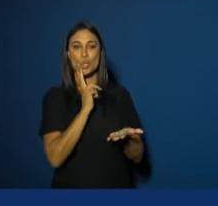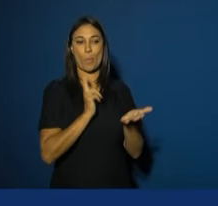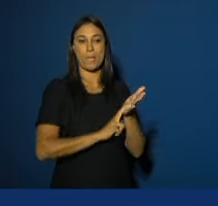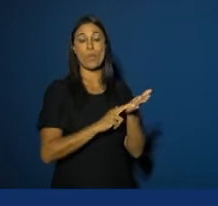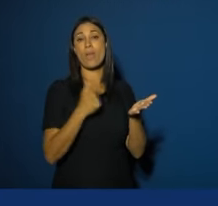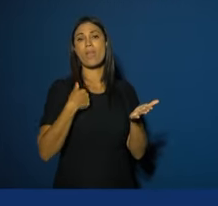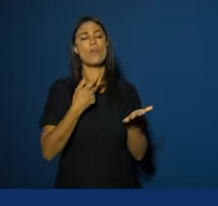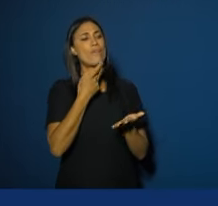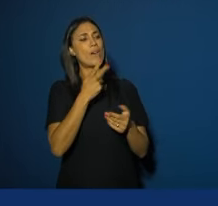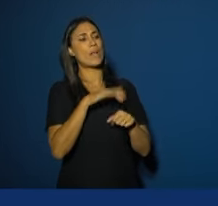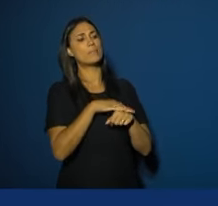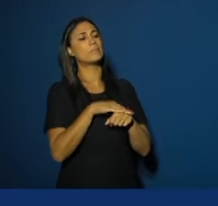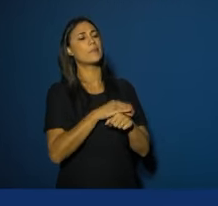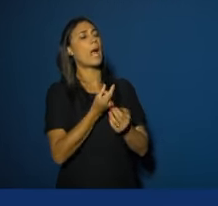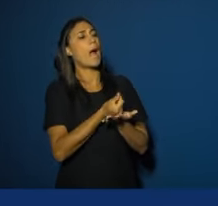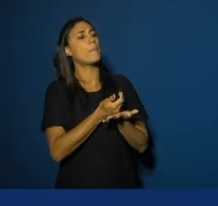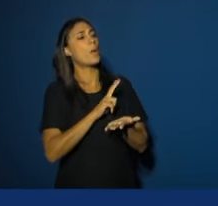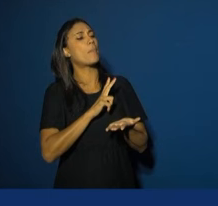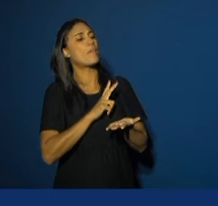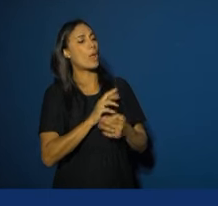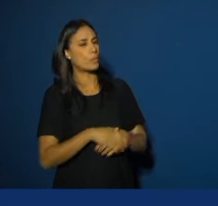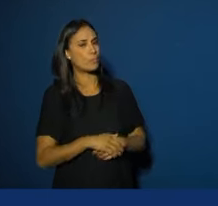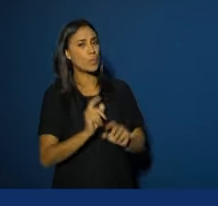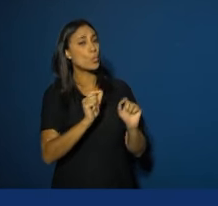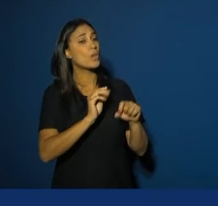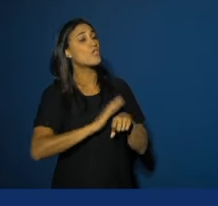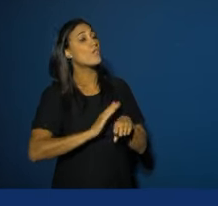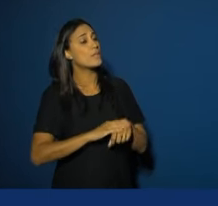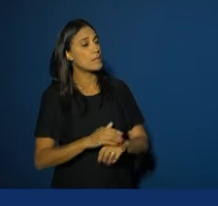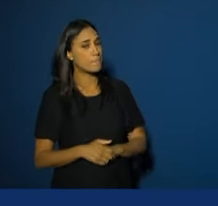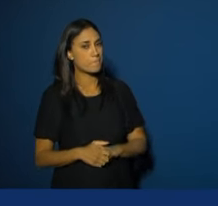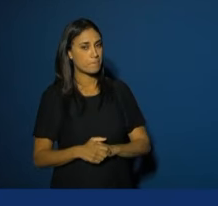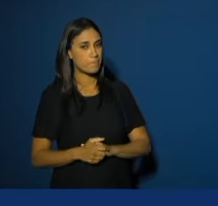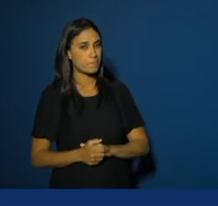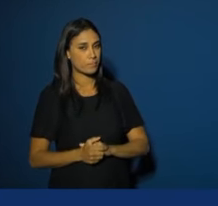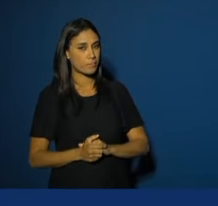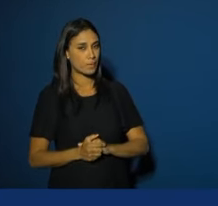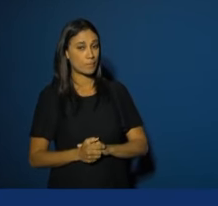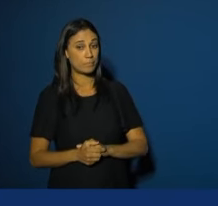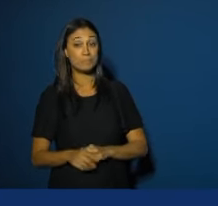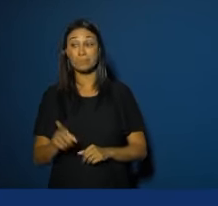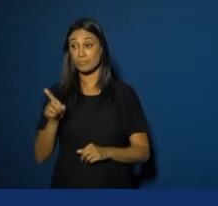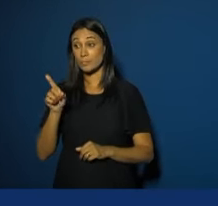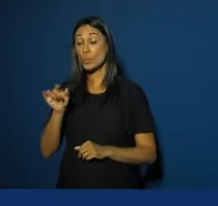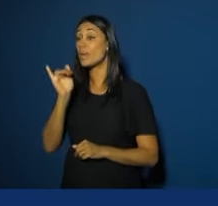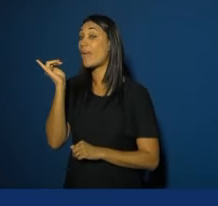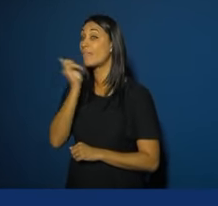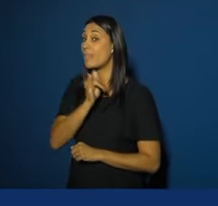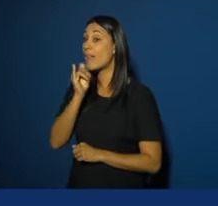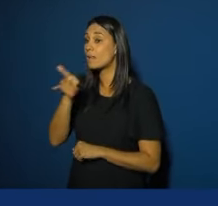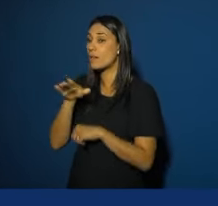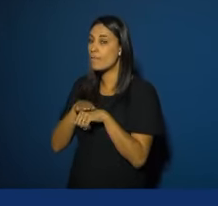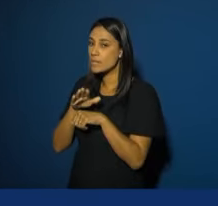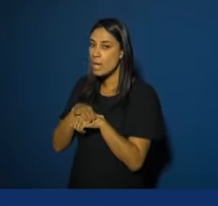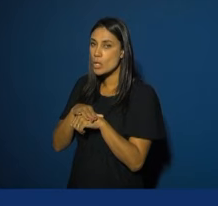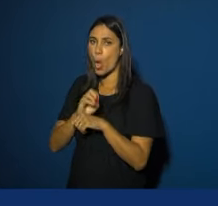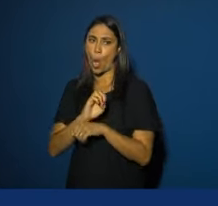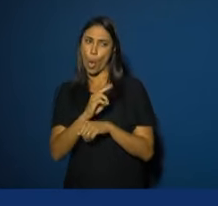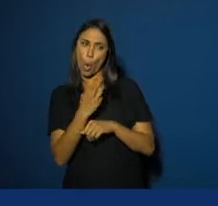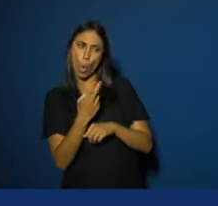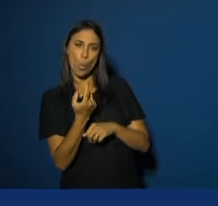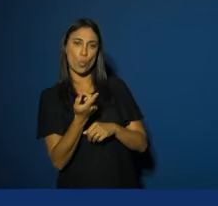Presidente com relação ao capital privado o que que nós vamos fazer o que a Itália tá fazendo